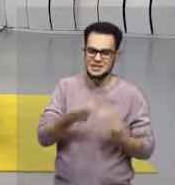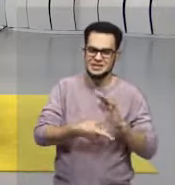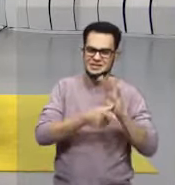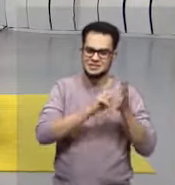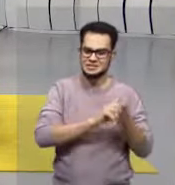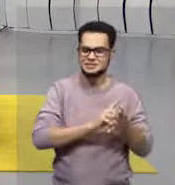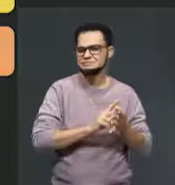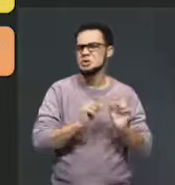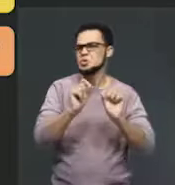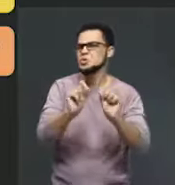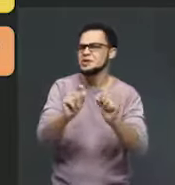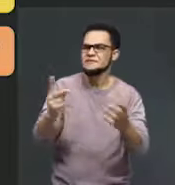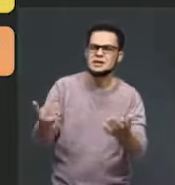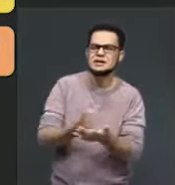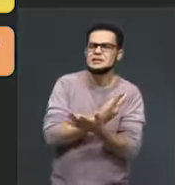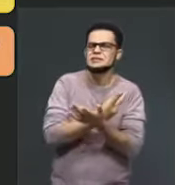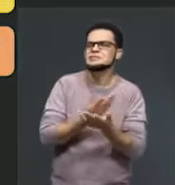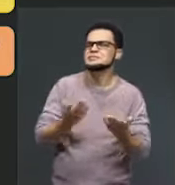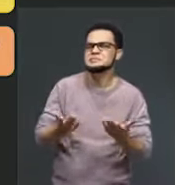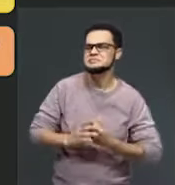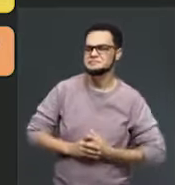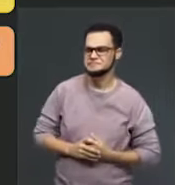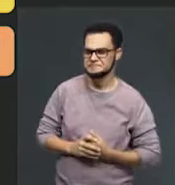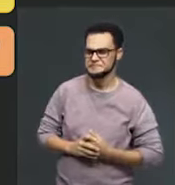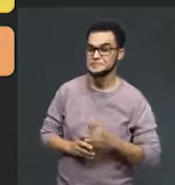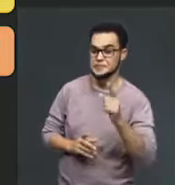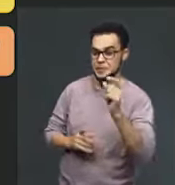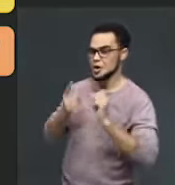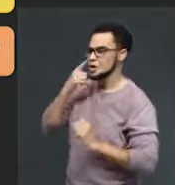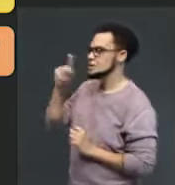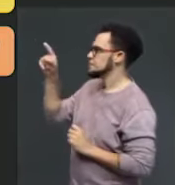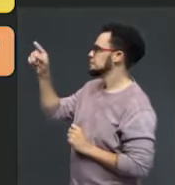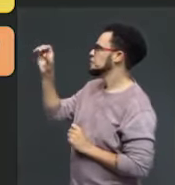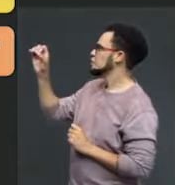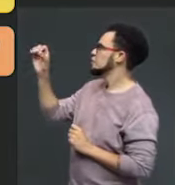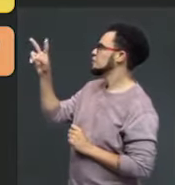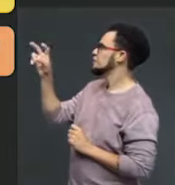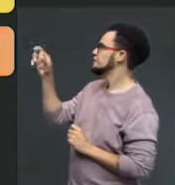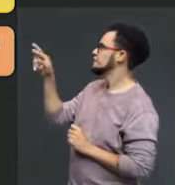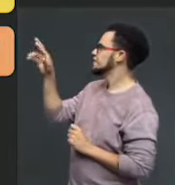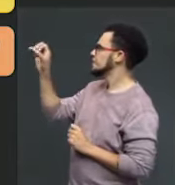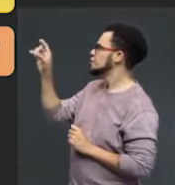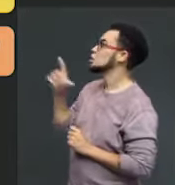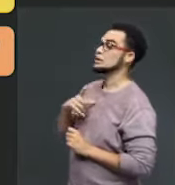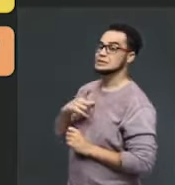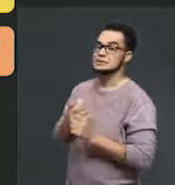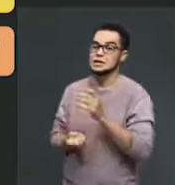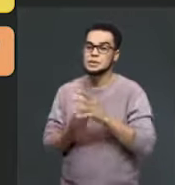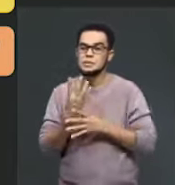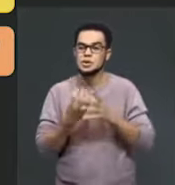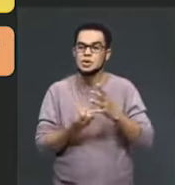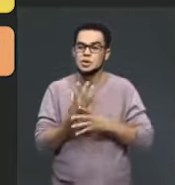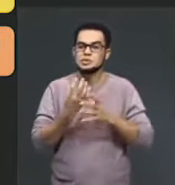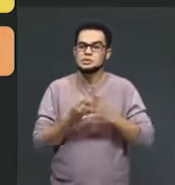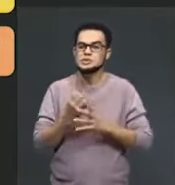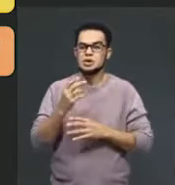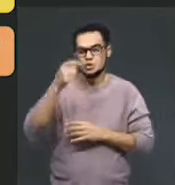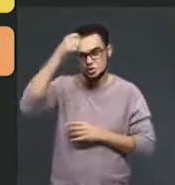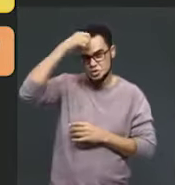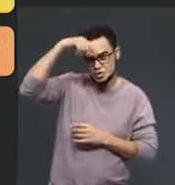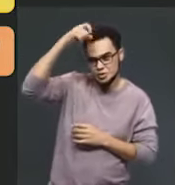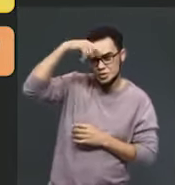Quais são os eventos? No ovário, vamos ter produção de hormônios ovarianos,